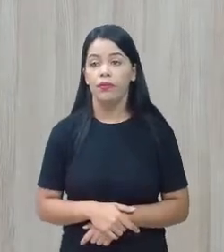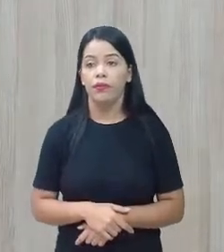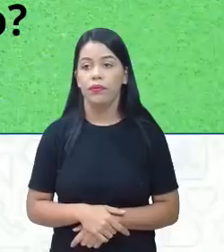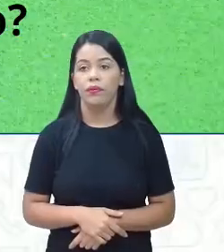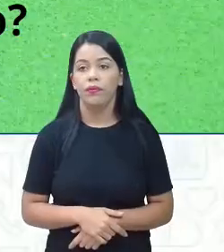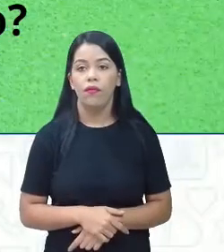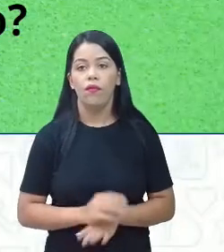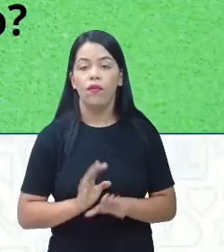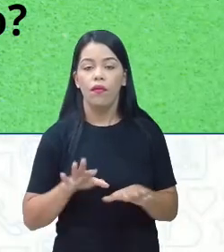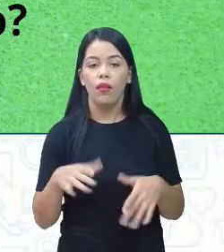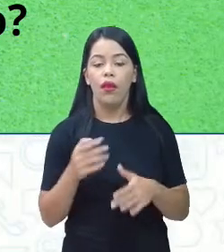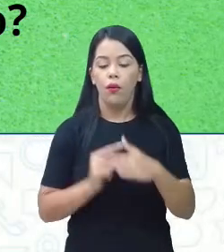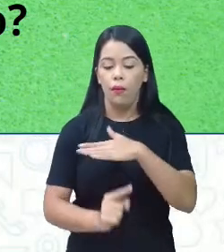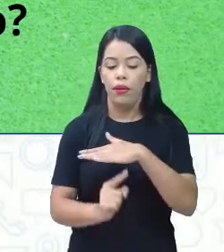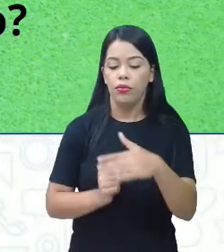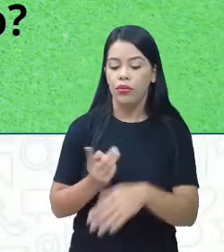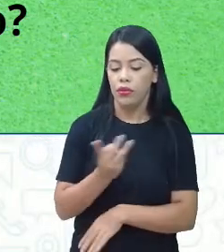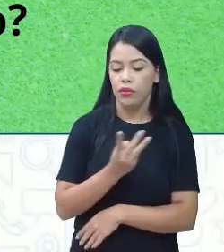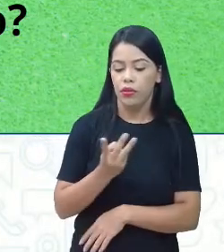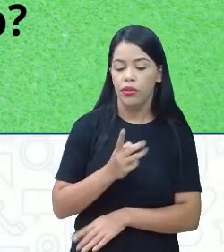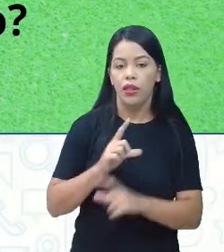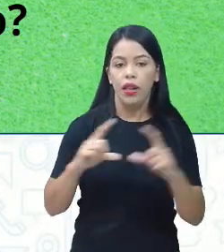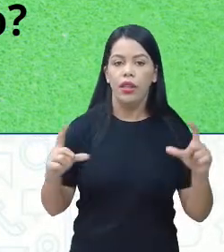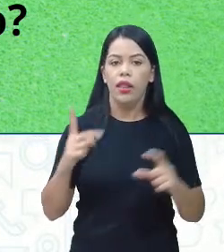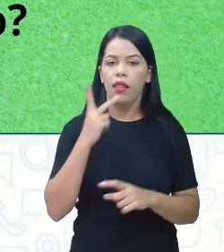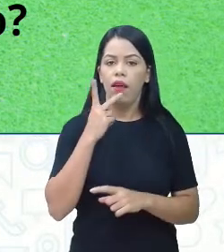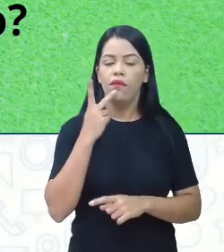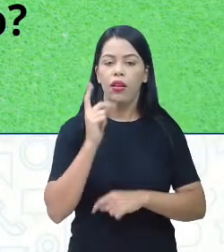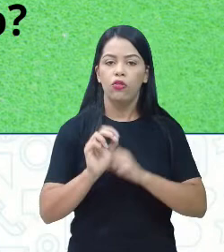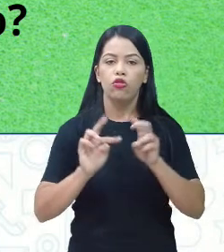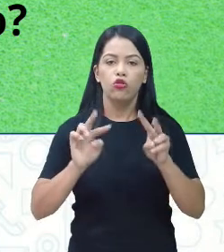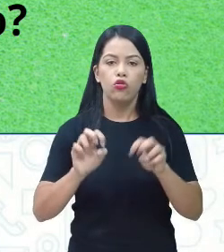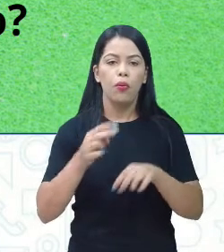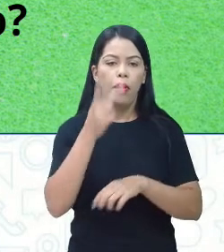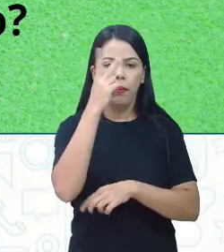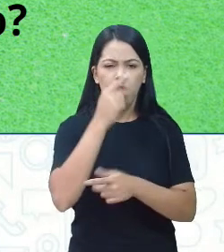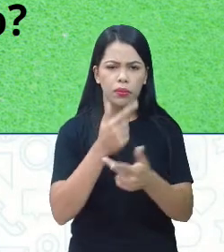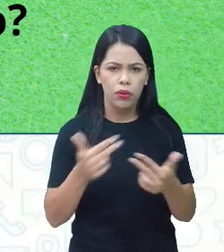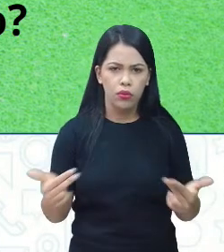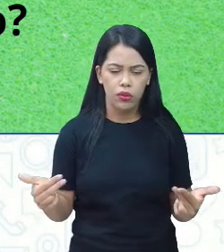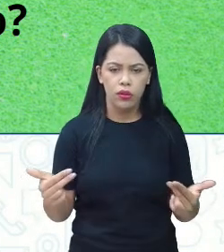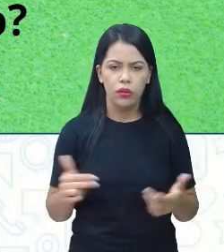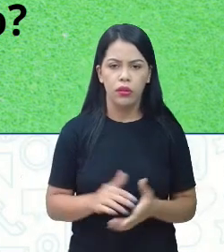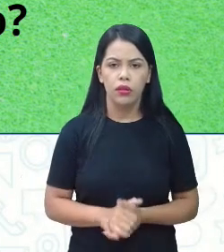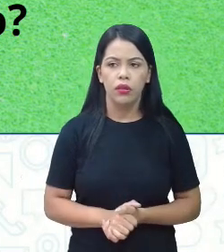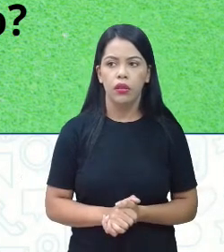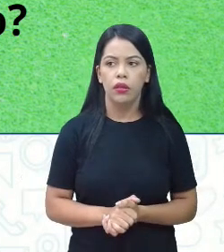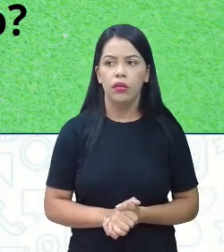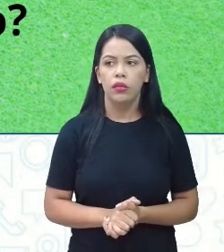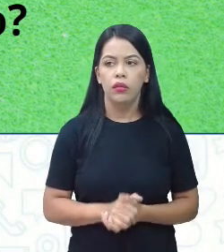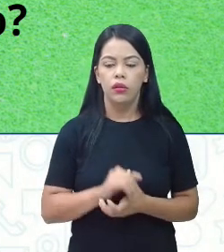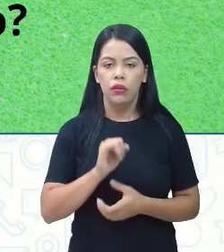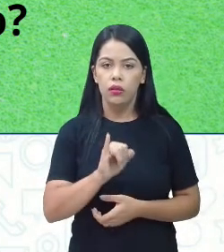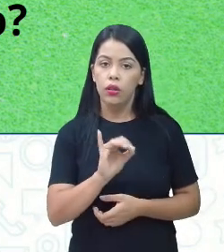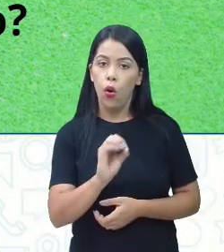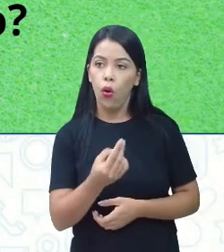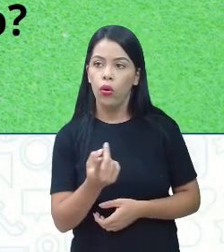as personagens da tirinha, elas estão falando sobre a mesma coisa? Sim ou